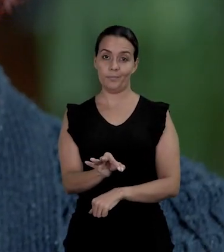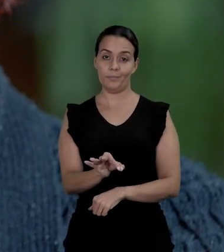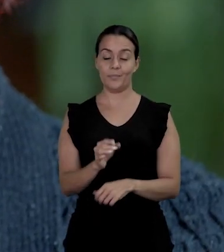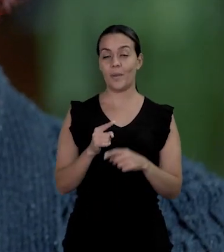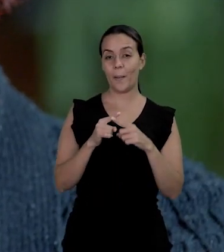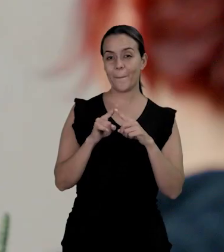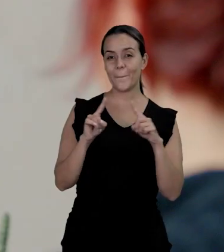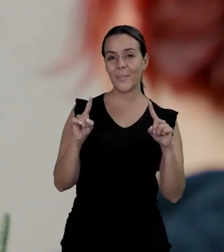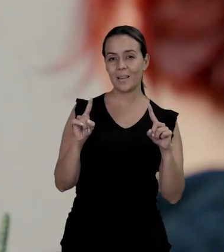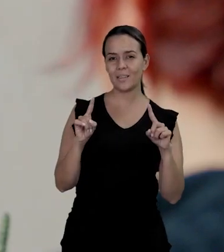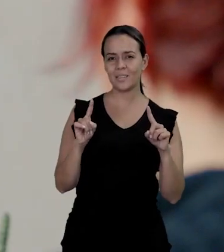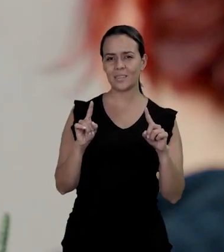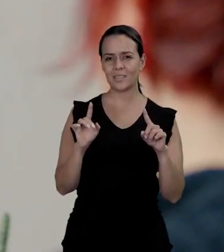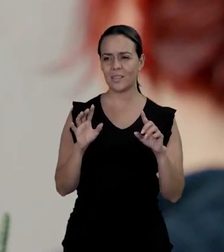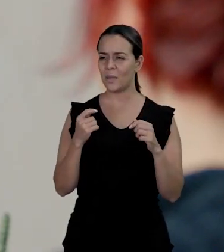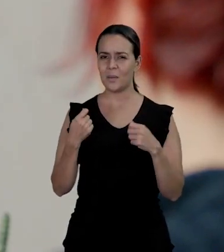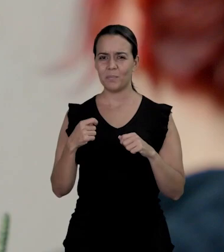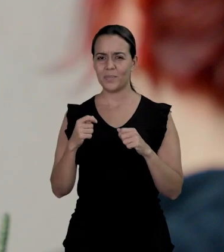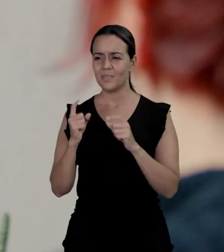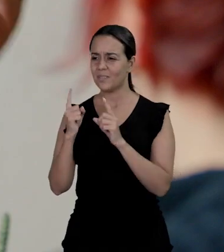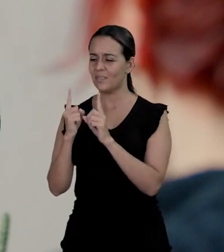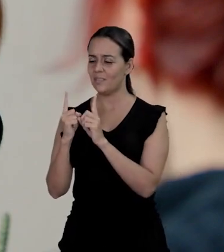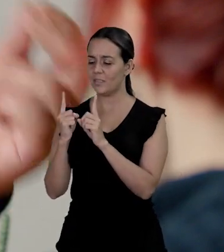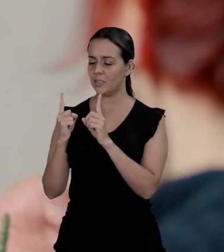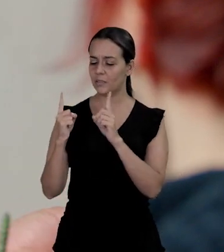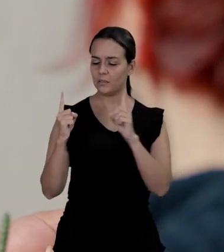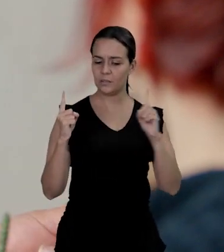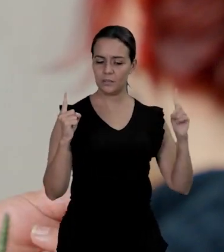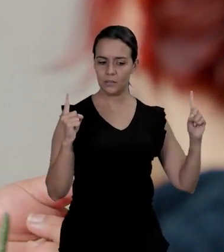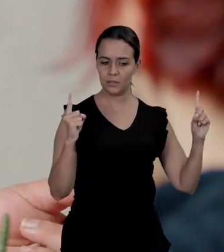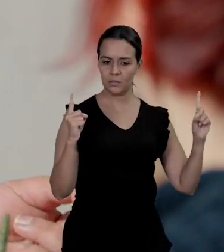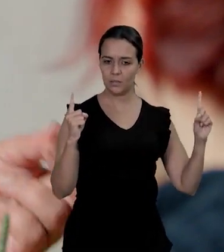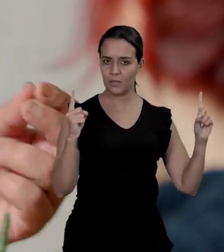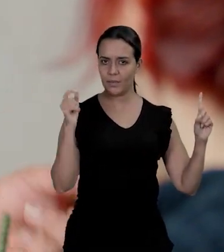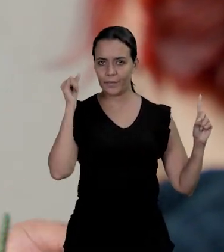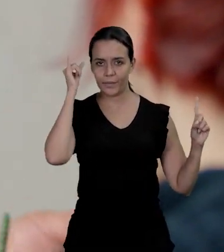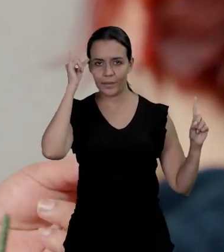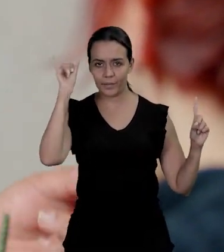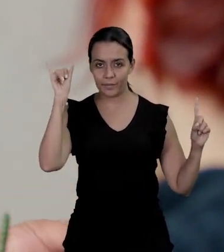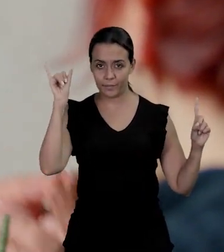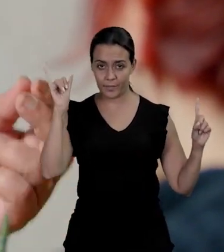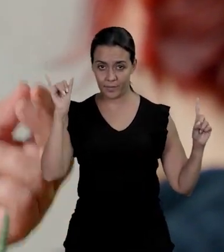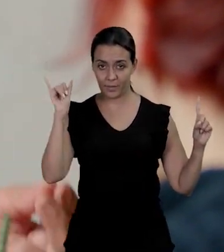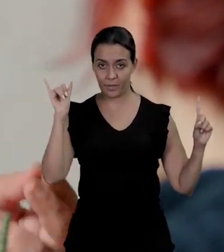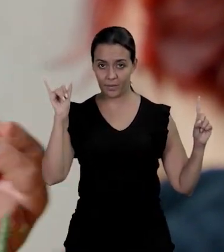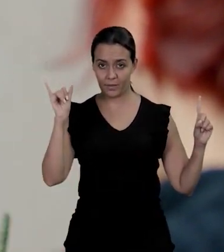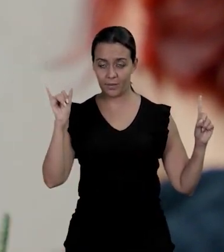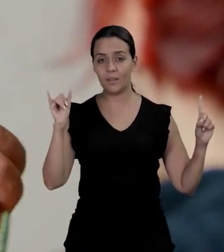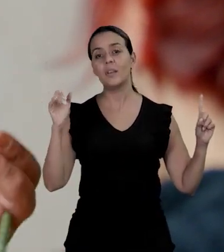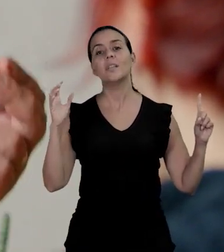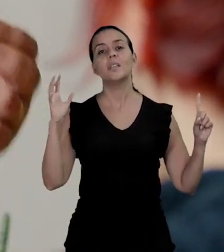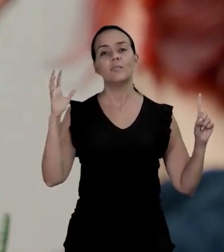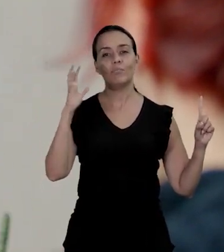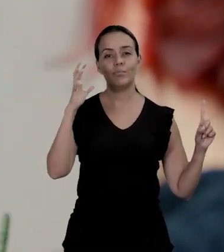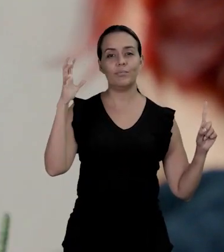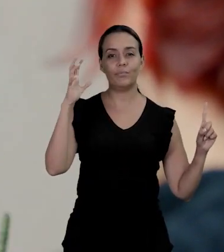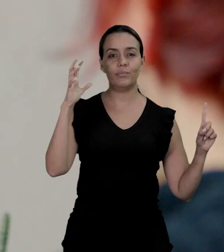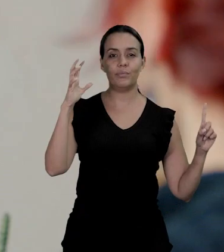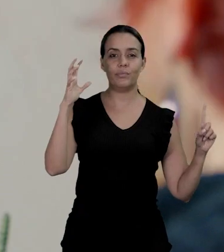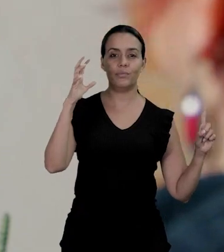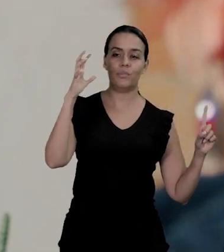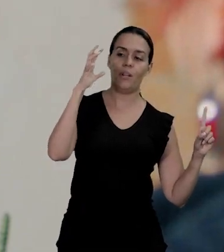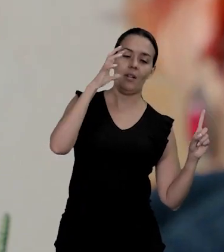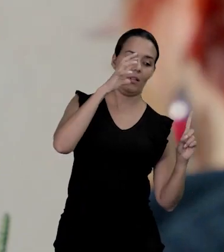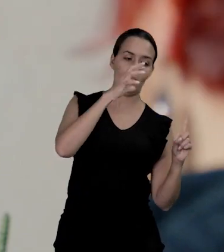de corrigir, você isolar para evitar um contágio social. O que a gente vê hoje com pânico